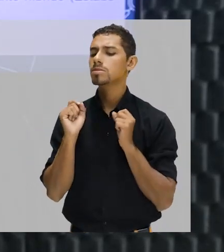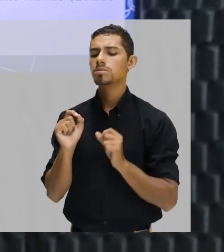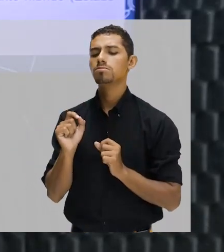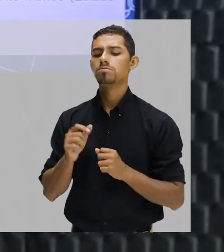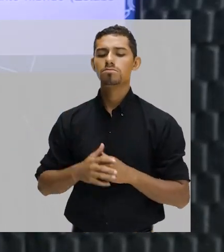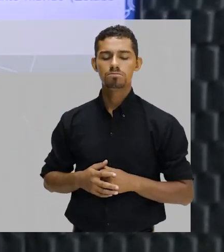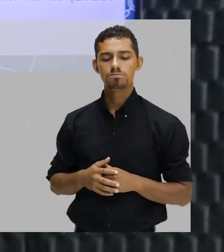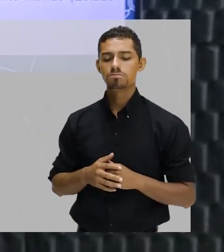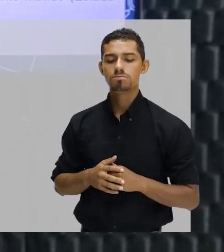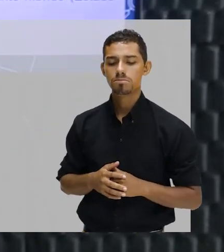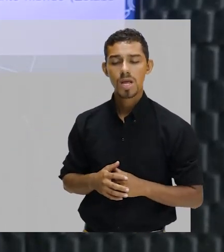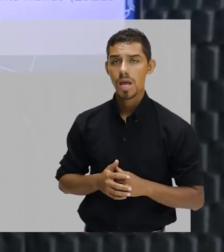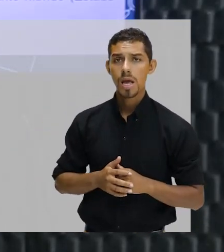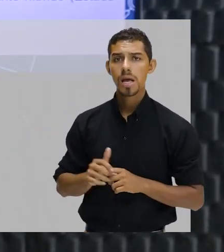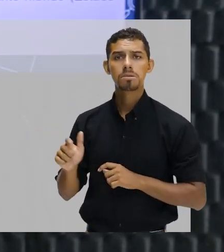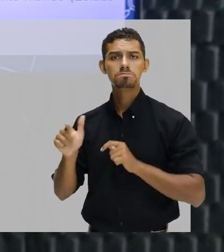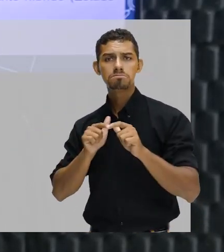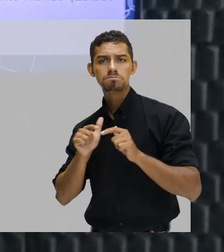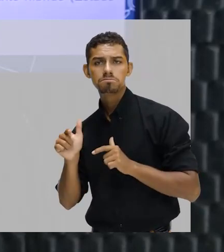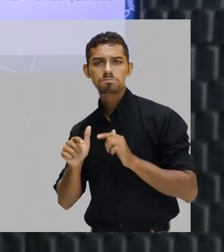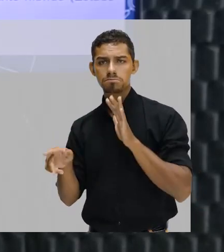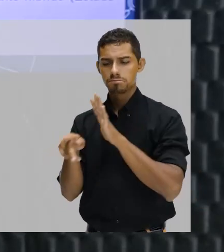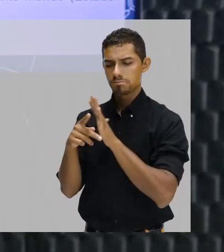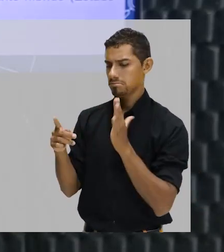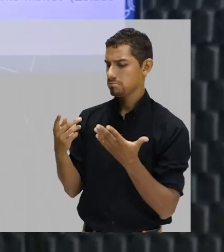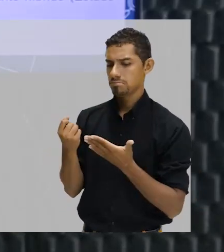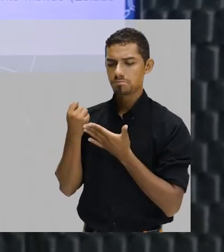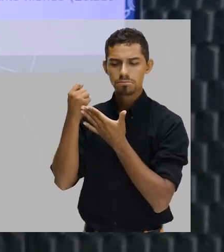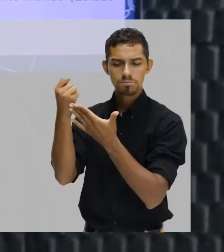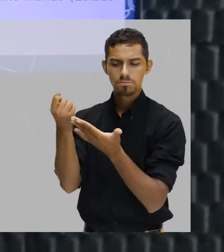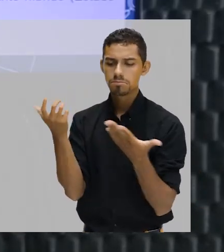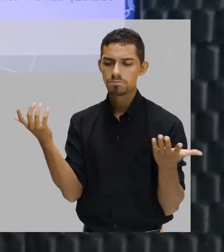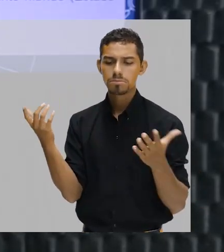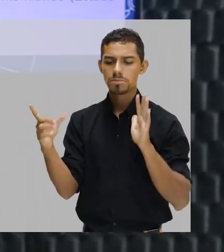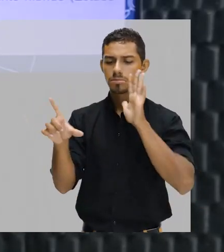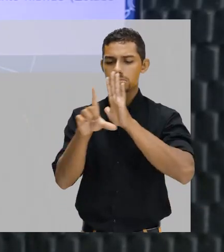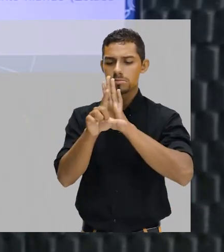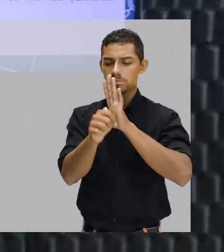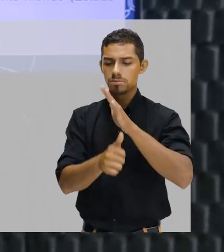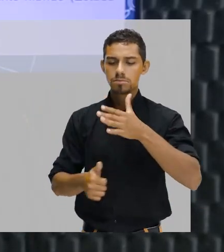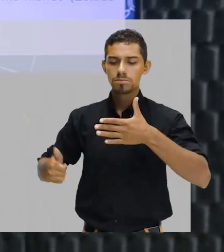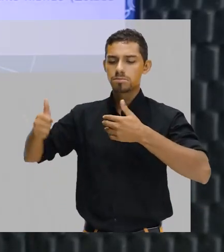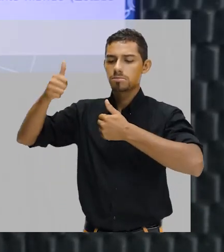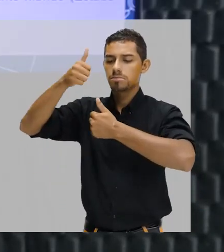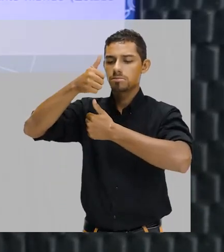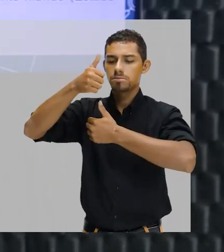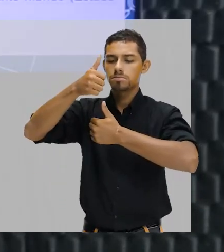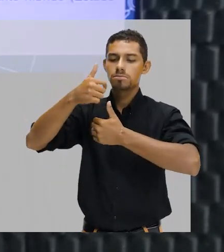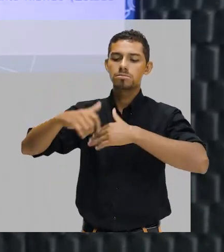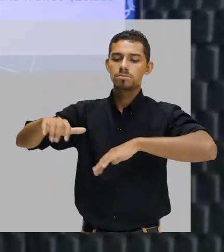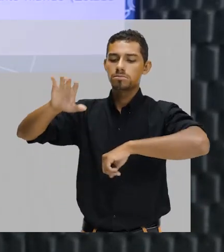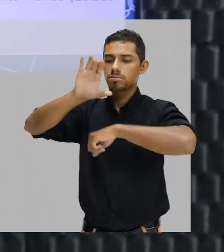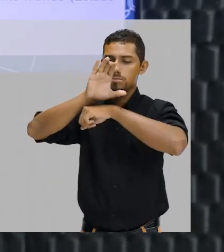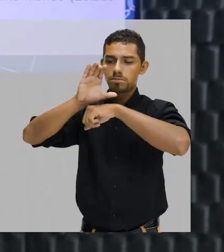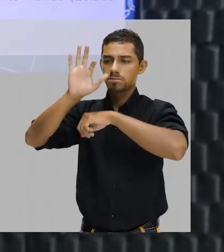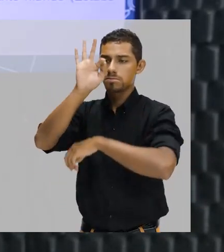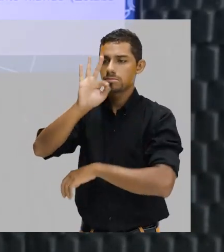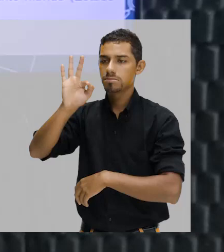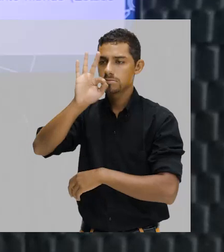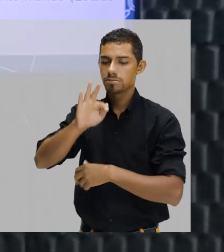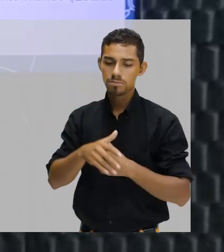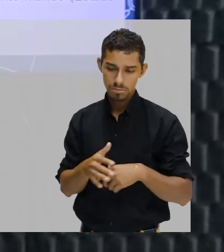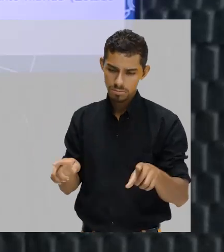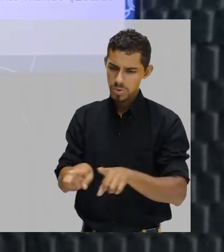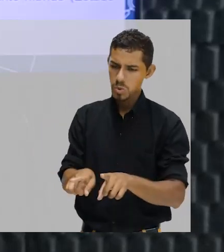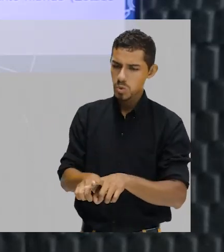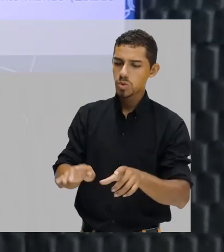Marcos? Prestação de serviços, galera, tá certo? Existe uma lei maior, que é a nossa Constituição Federal, mas existem, por exemplo, as